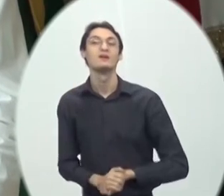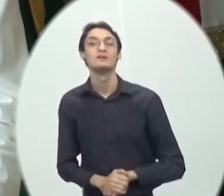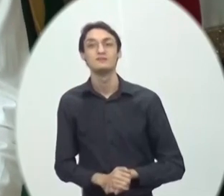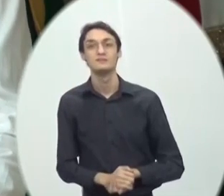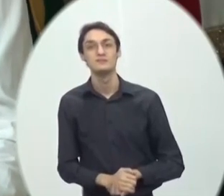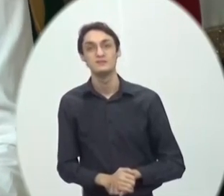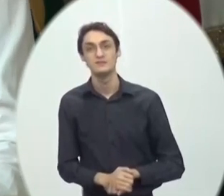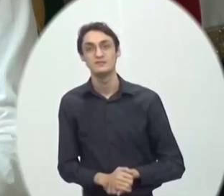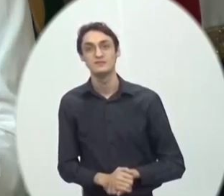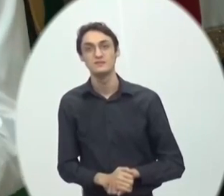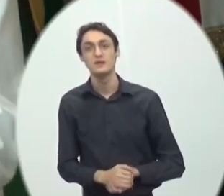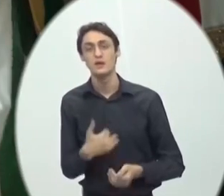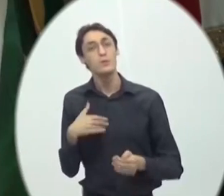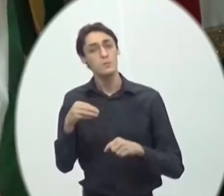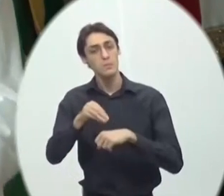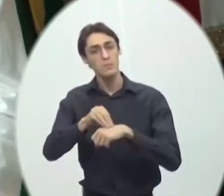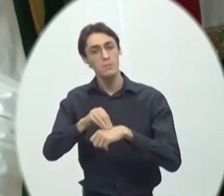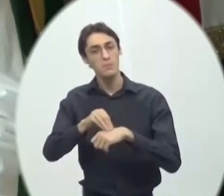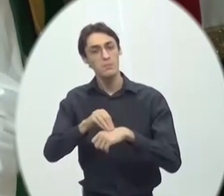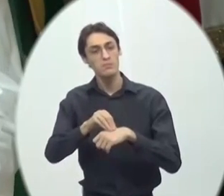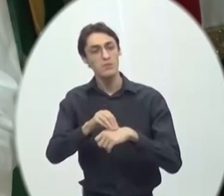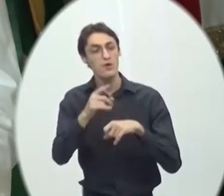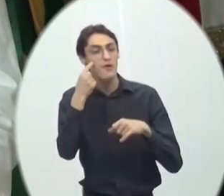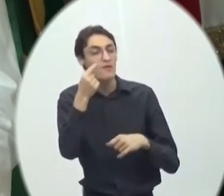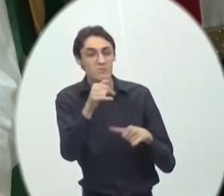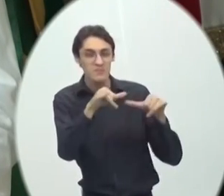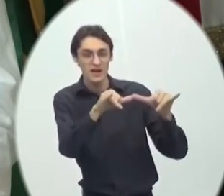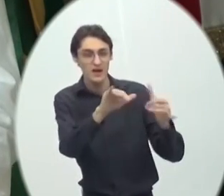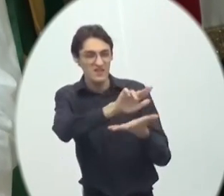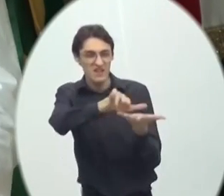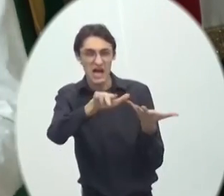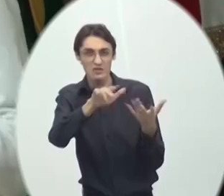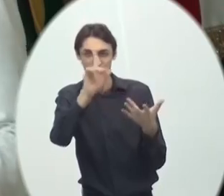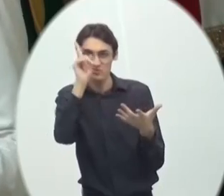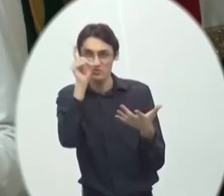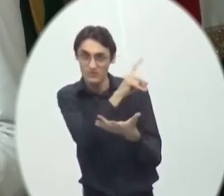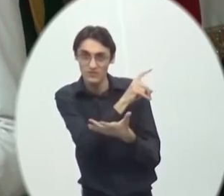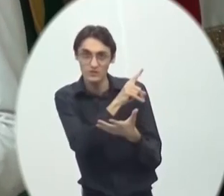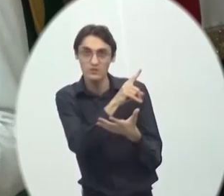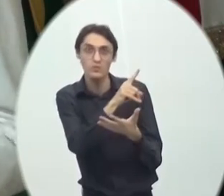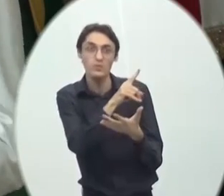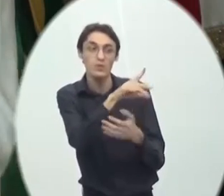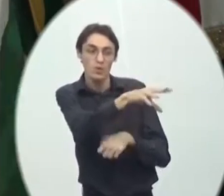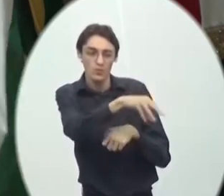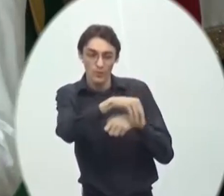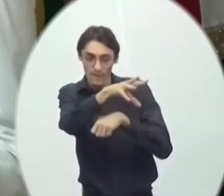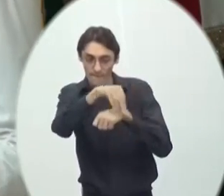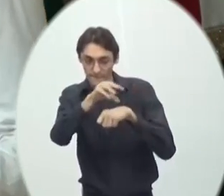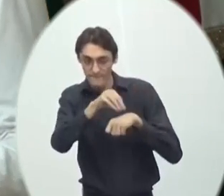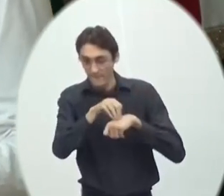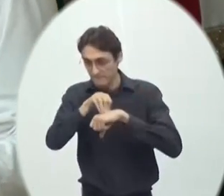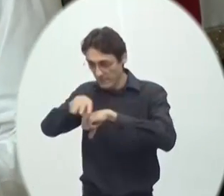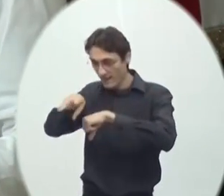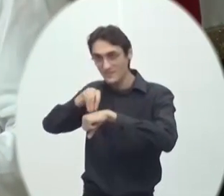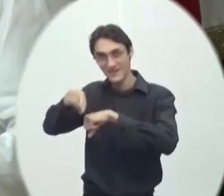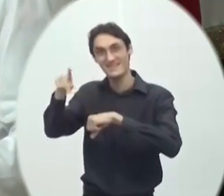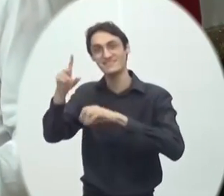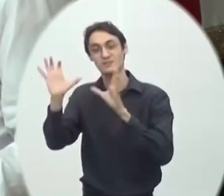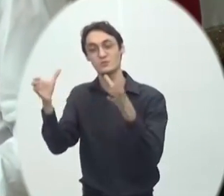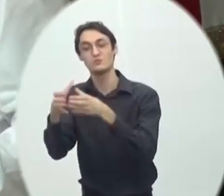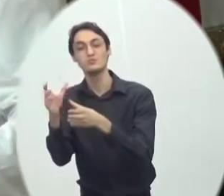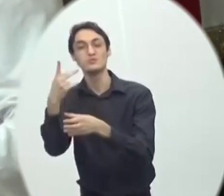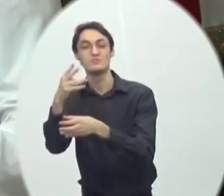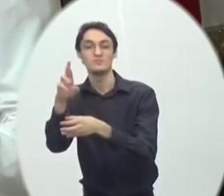E passei para ele essas dificuldades que eu senti e que a população de Criciúma também sente,